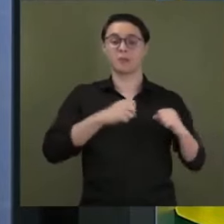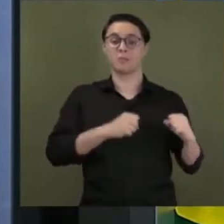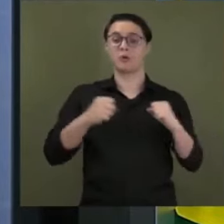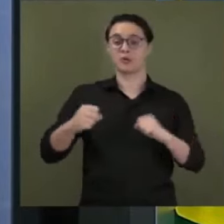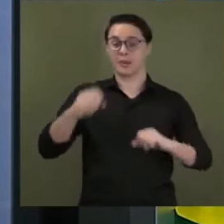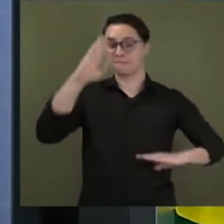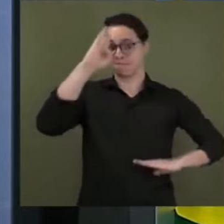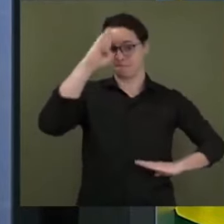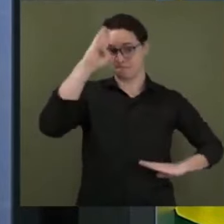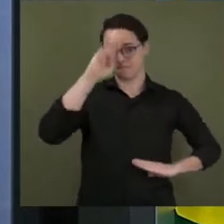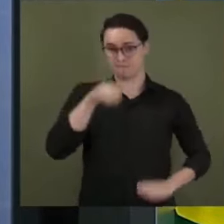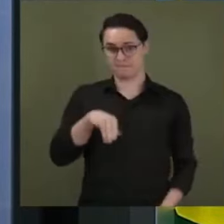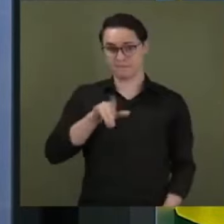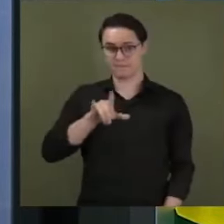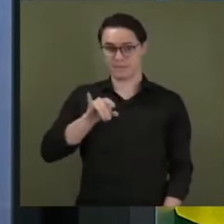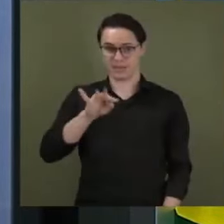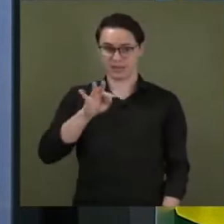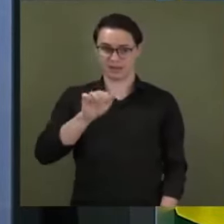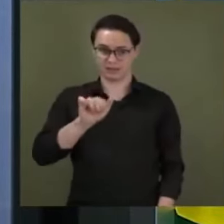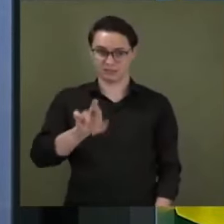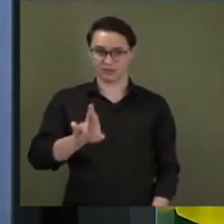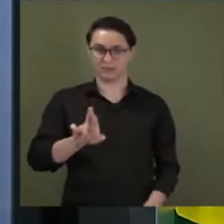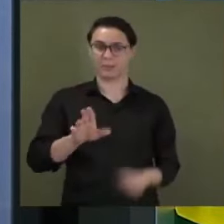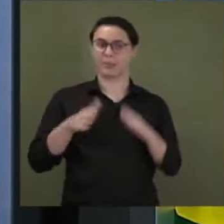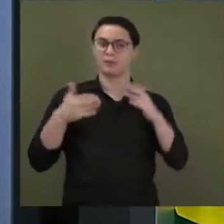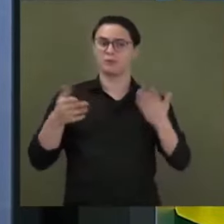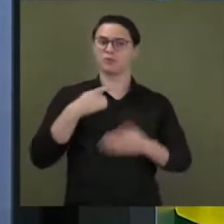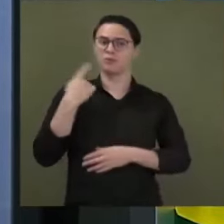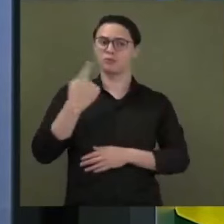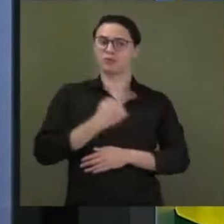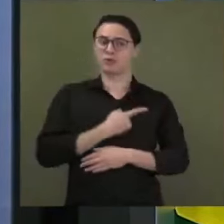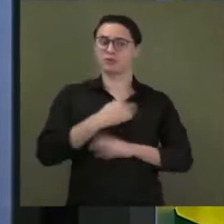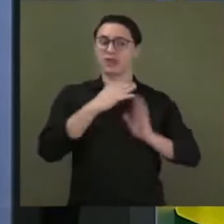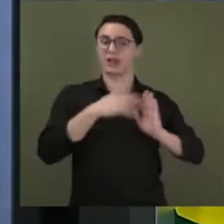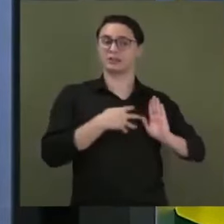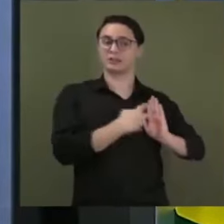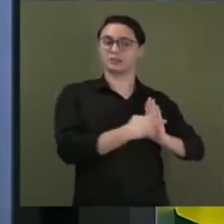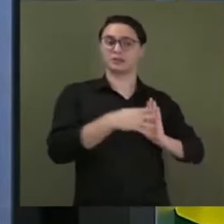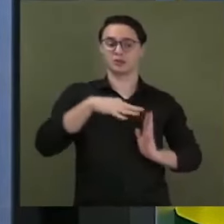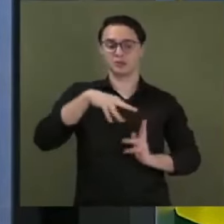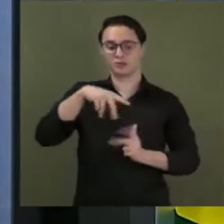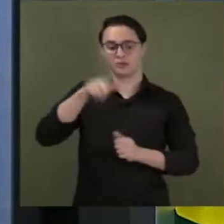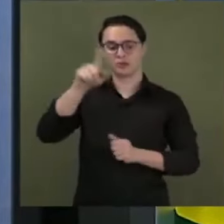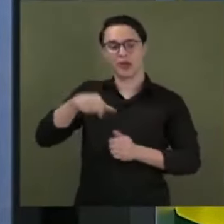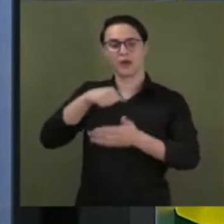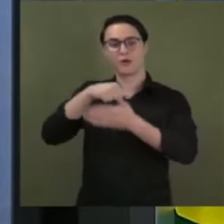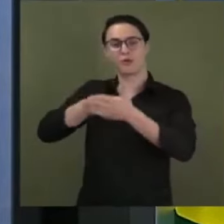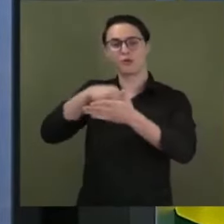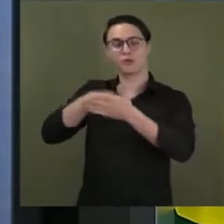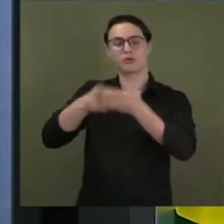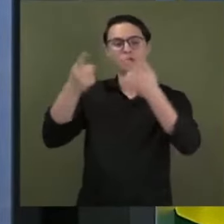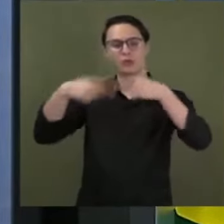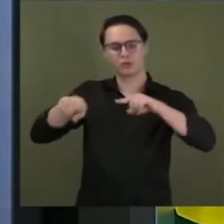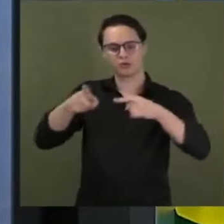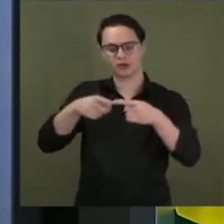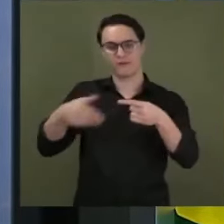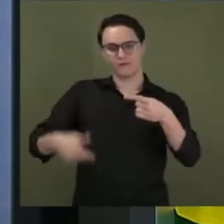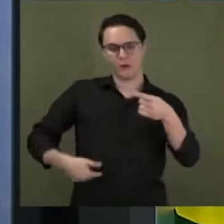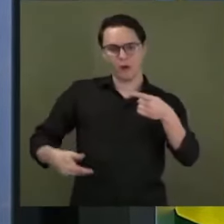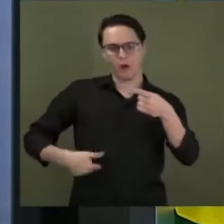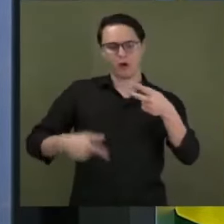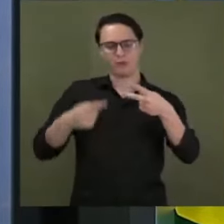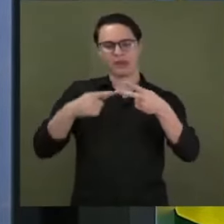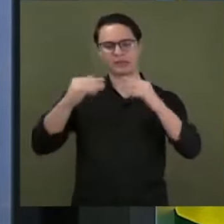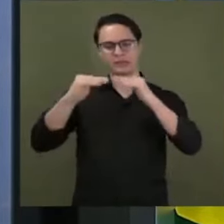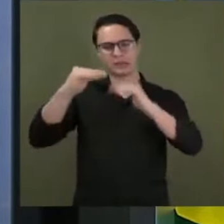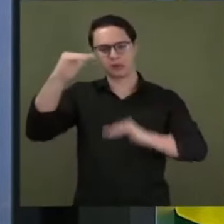Constituição a nossa agenda no mundo o nosso Presidente deixado Claro é a luta contra a fome contra desigualdade é a